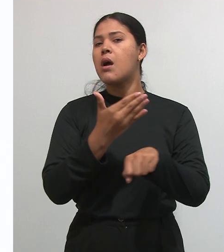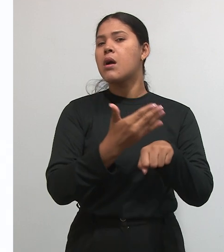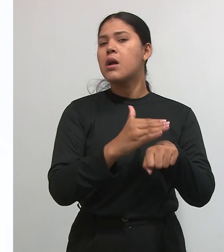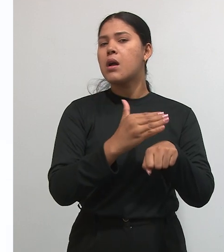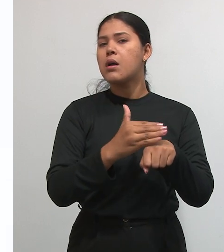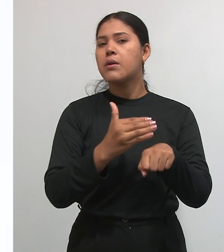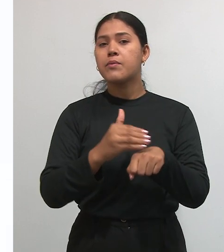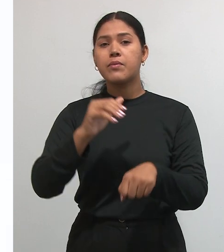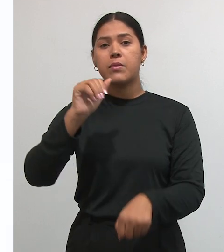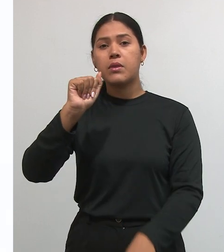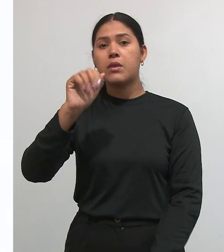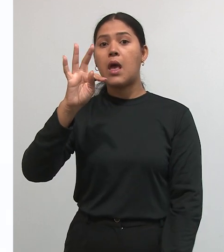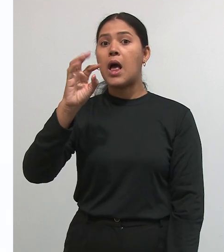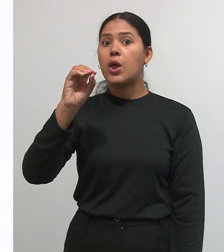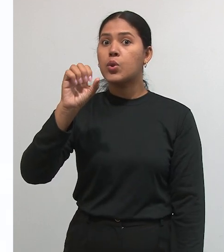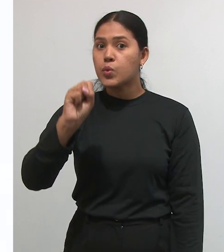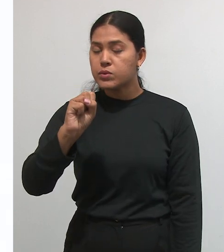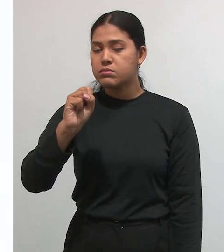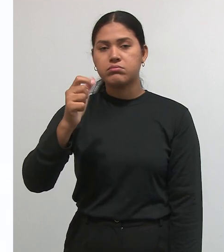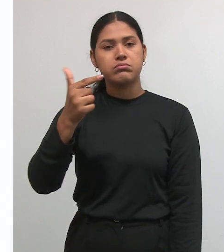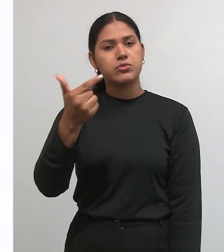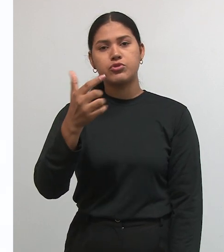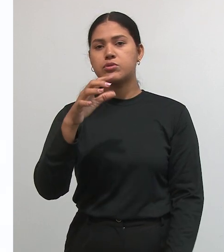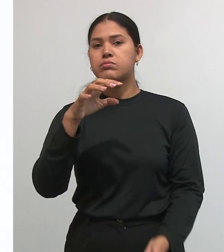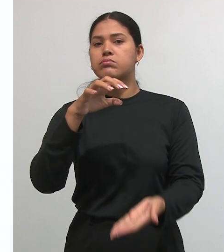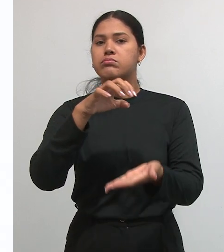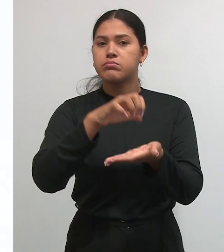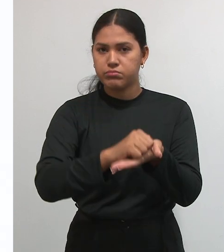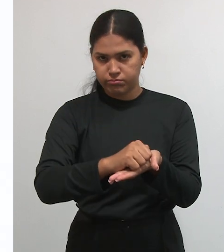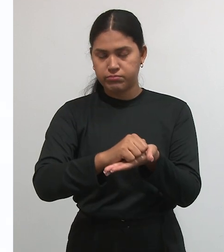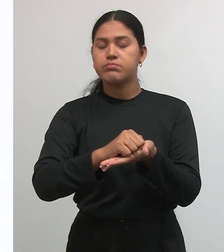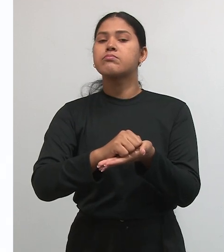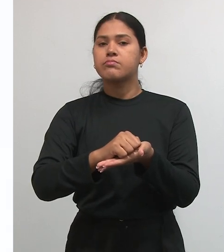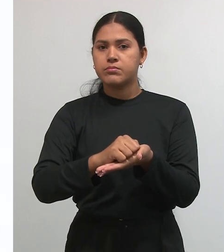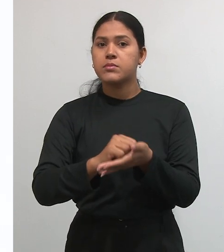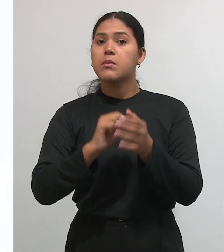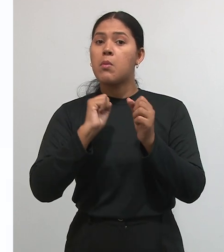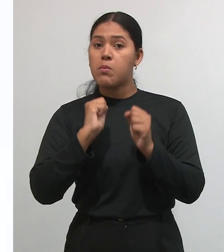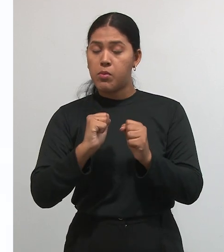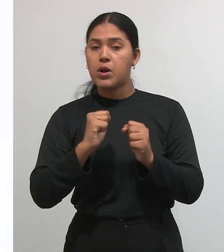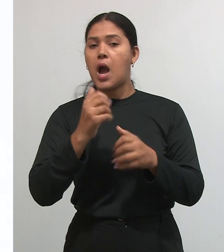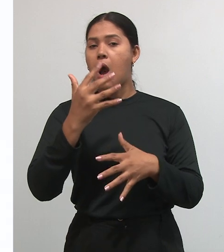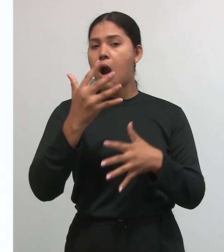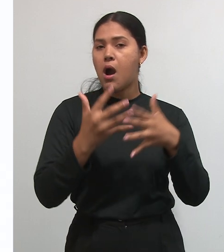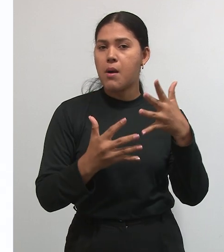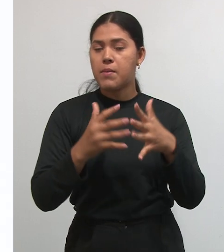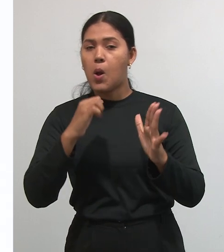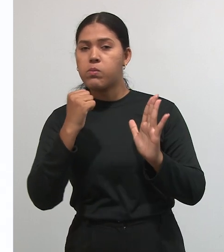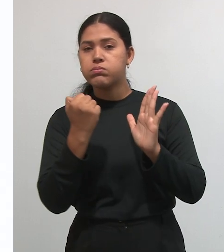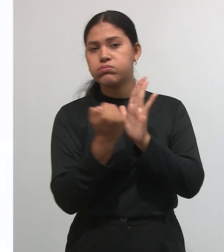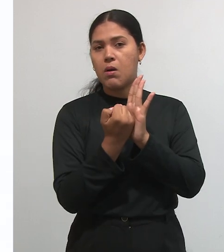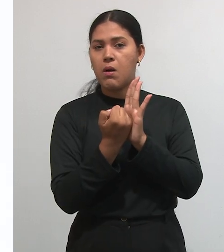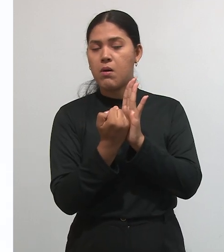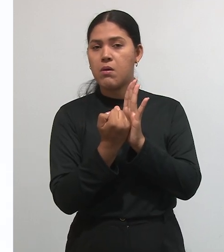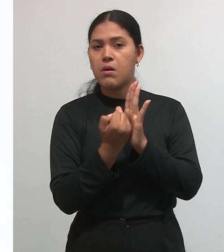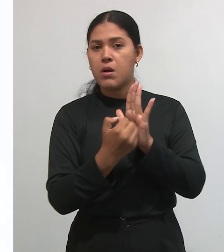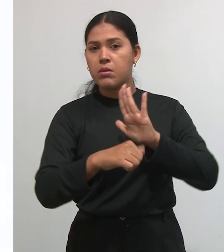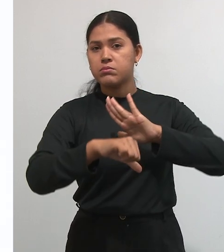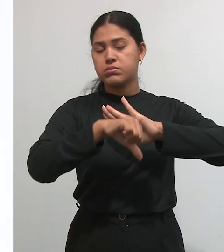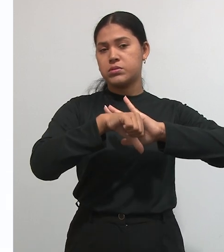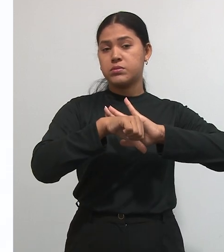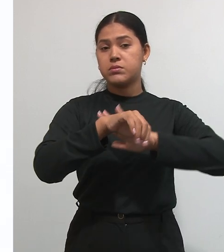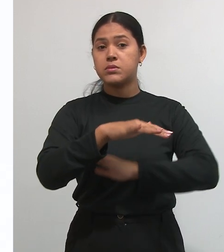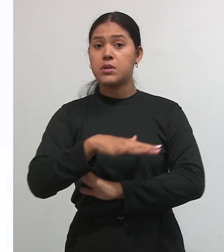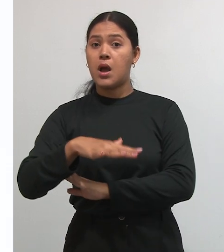eram registrados, né? Já que esses atos que poderão afetar o patrimônio, na contabilidade pública, eles